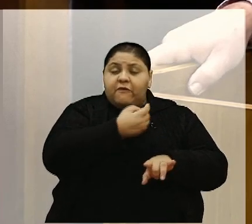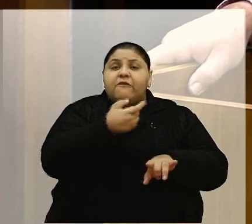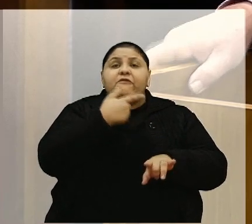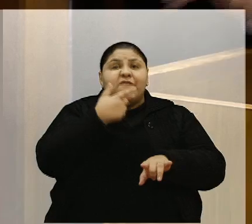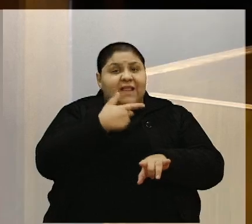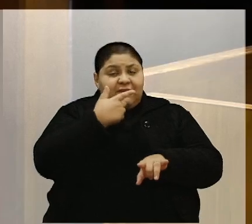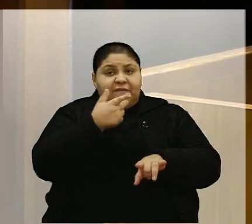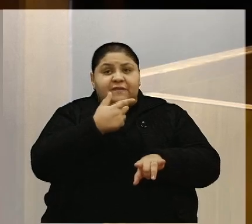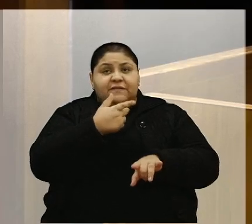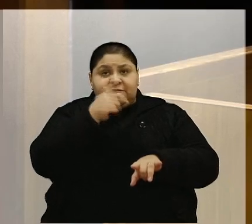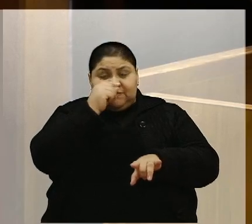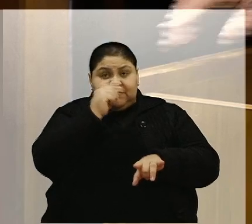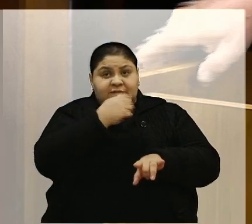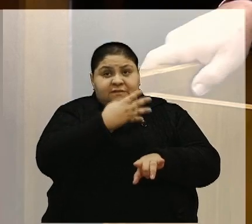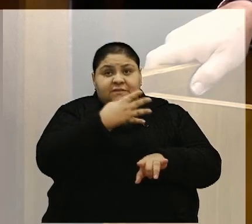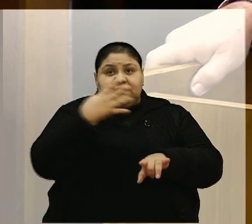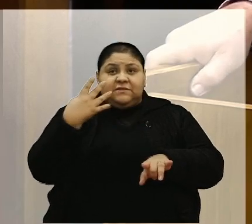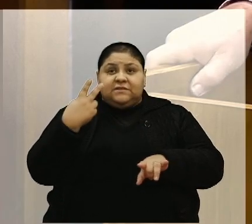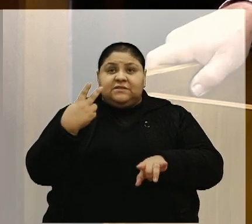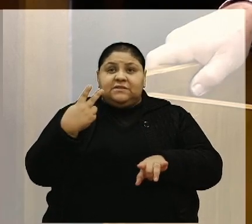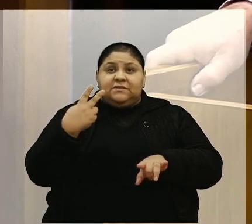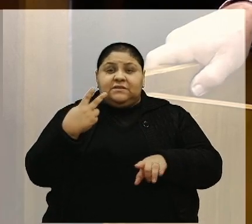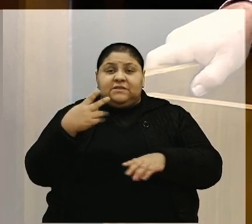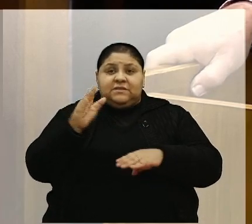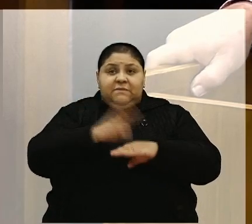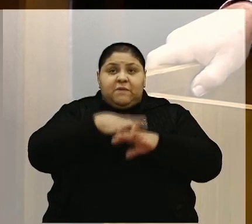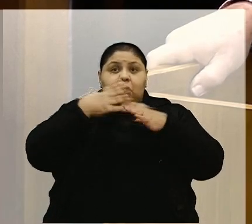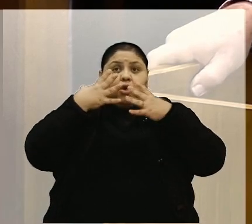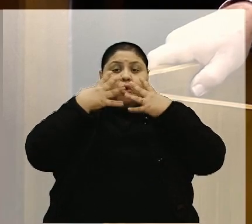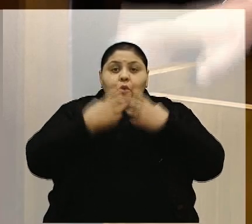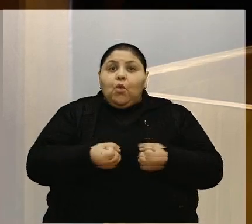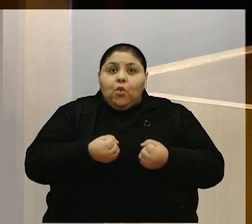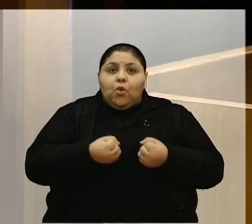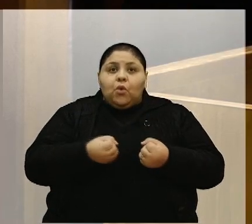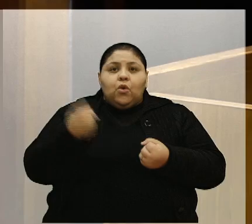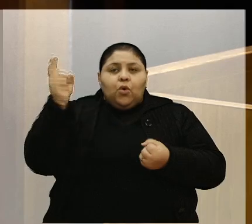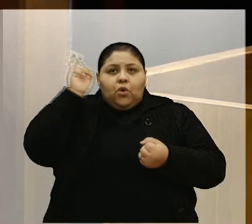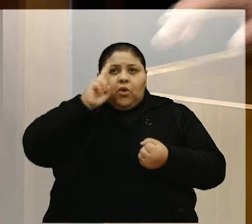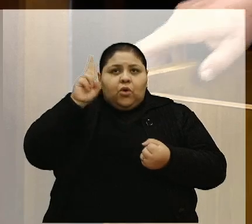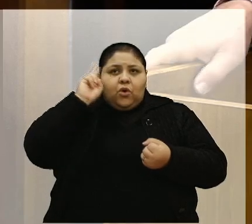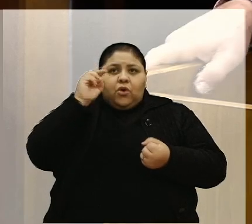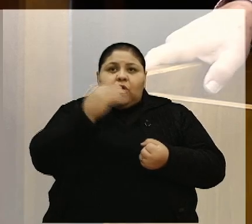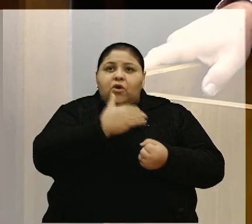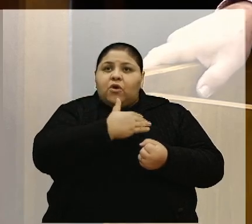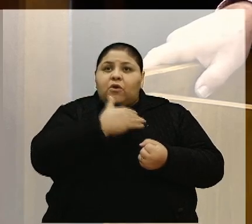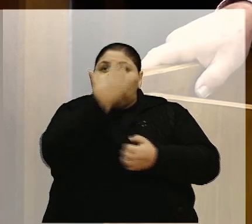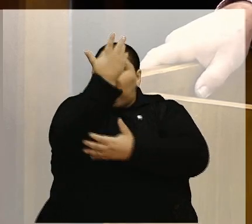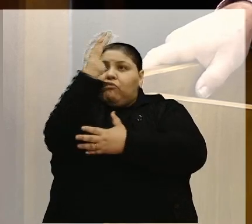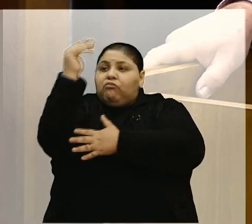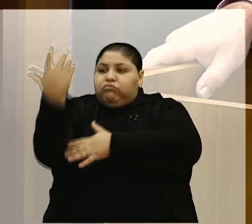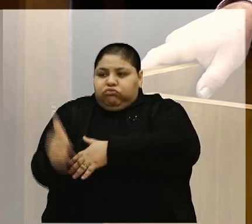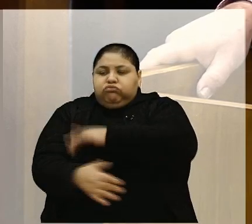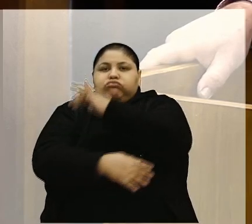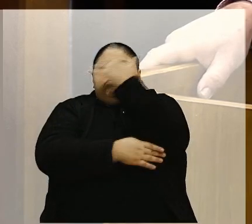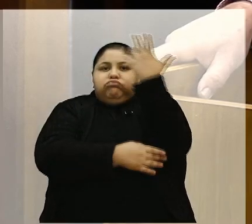Fantinel, que em 43 foi a maior seca da história, que morreu os matos e pode acontecer de